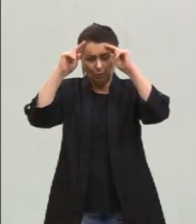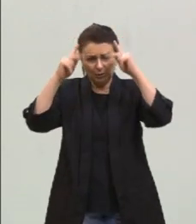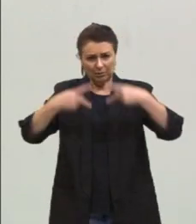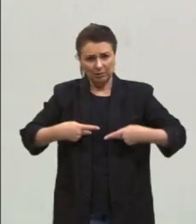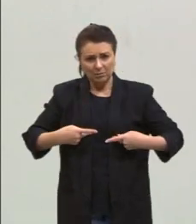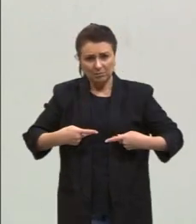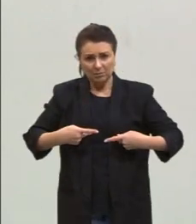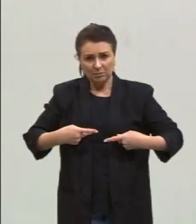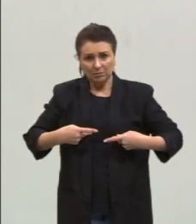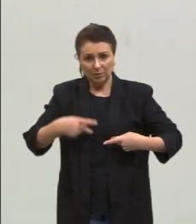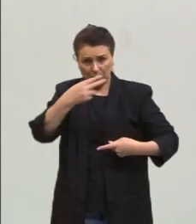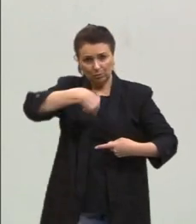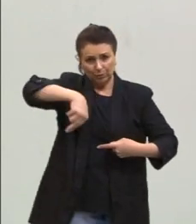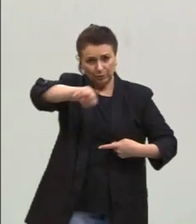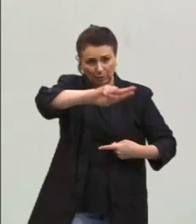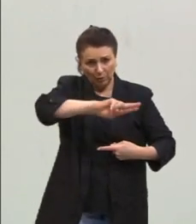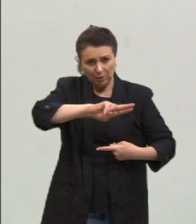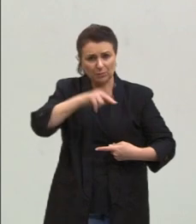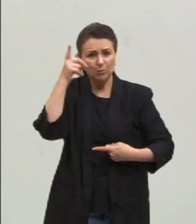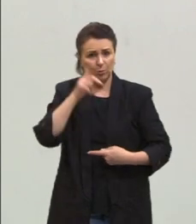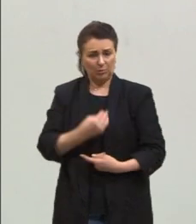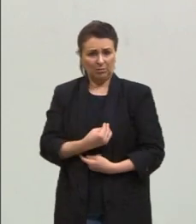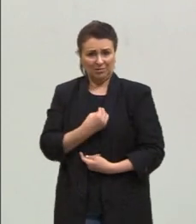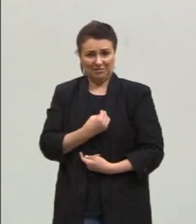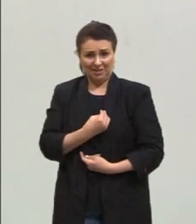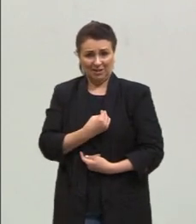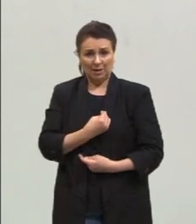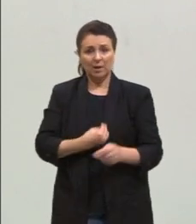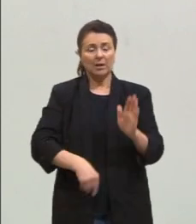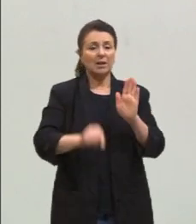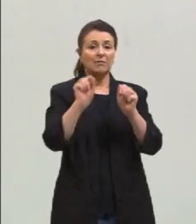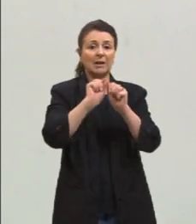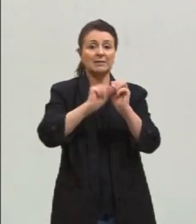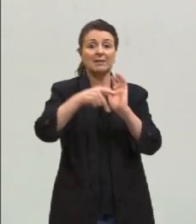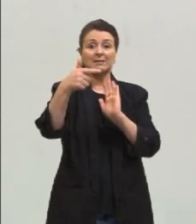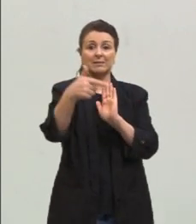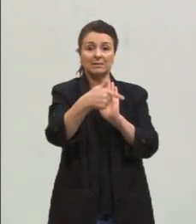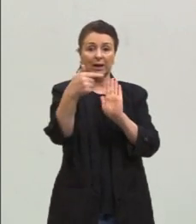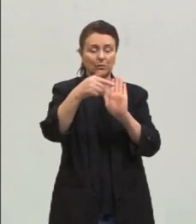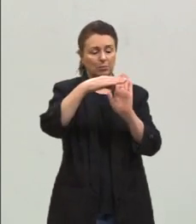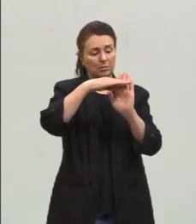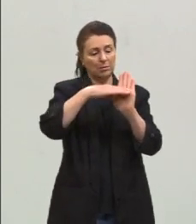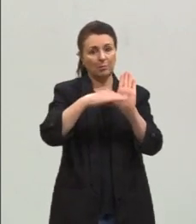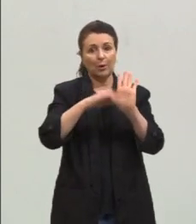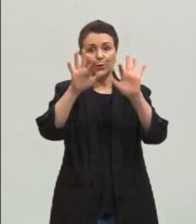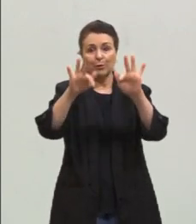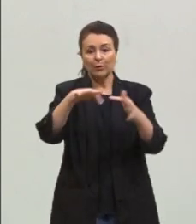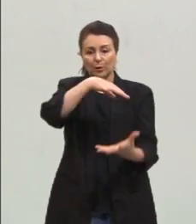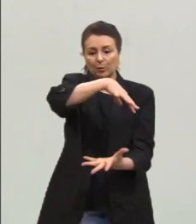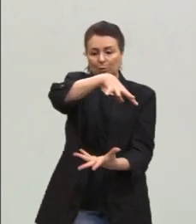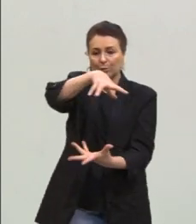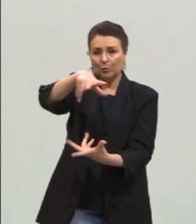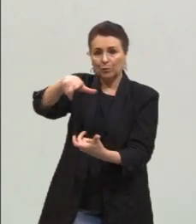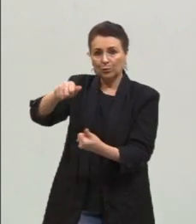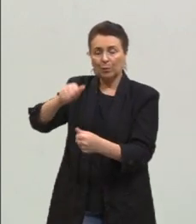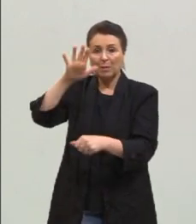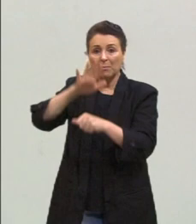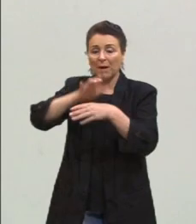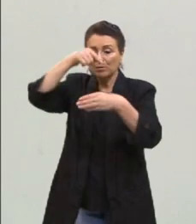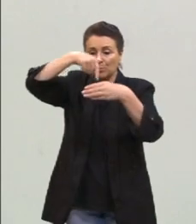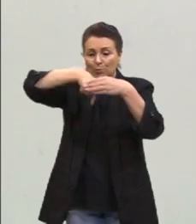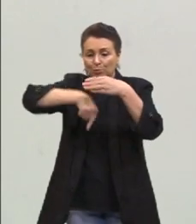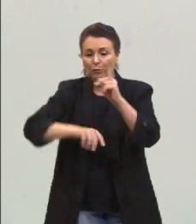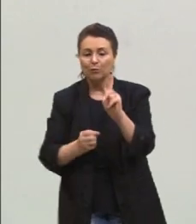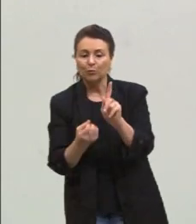de vida e é interessante que ele está ali sete parâmetros para o fim do mundo que vai além da emissão dos gases né então